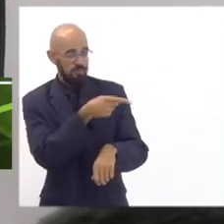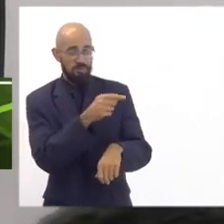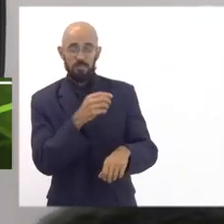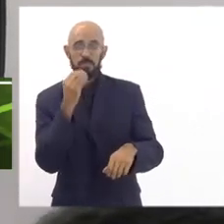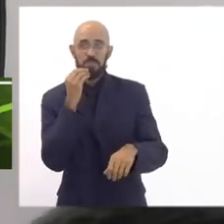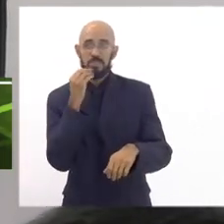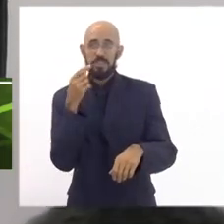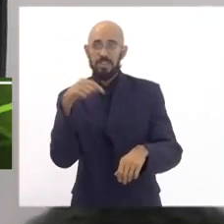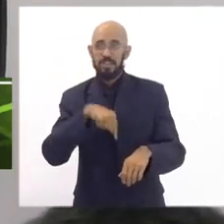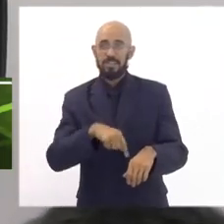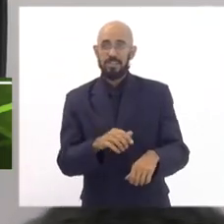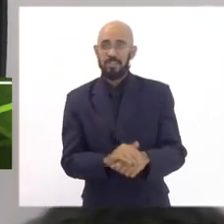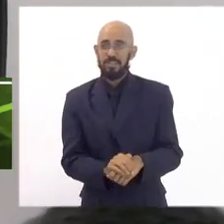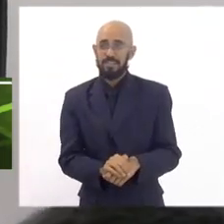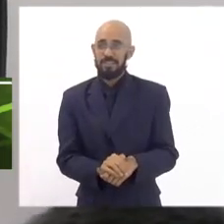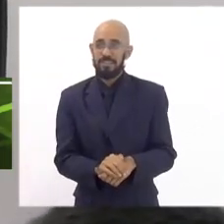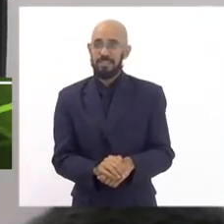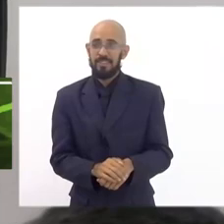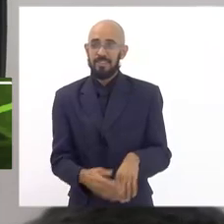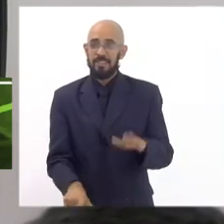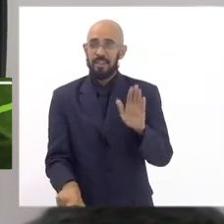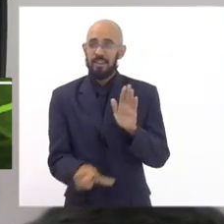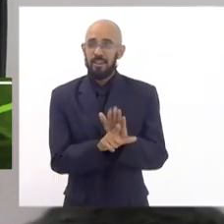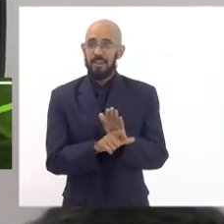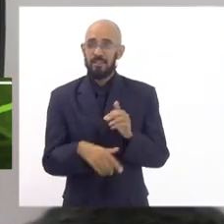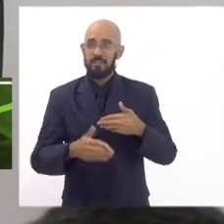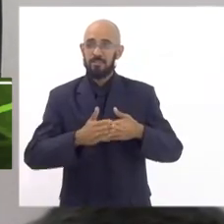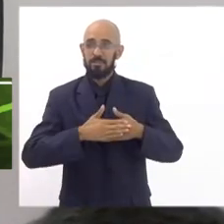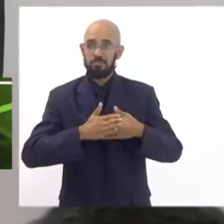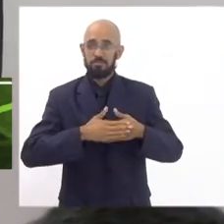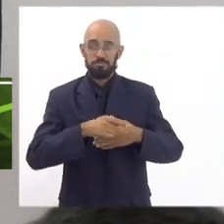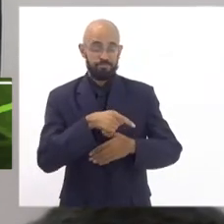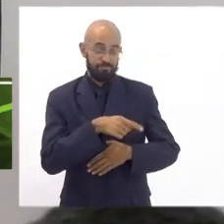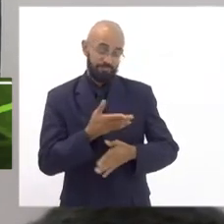Cabeleireiro legislando em causa, em persona, Chico, aqui, ó.